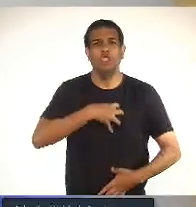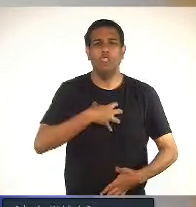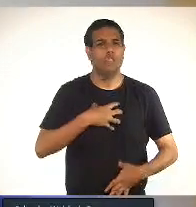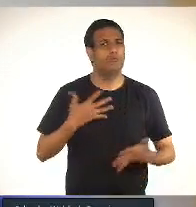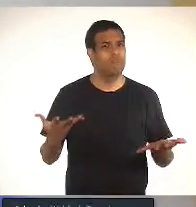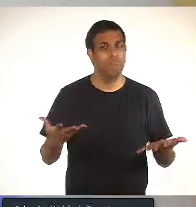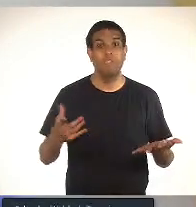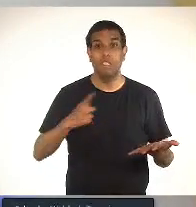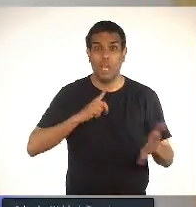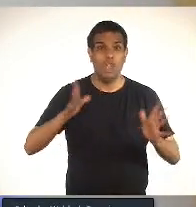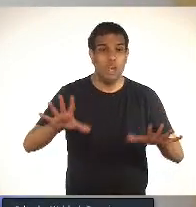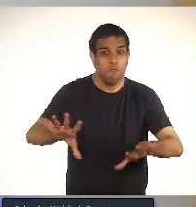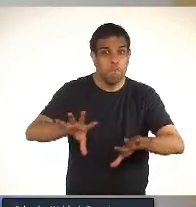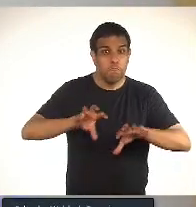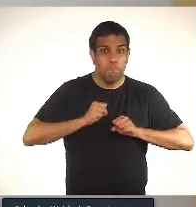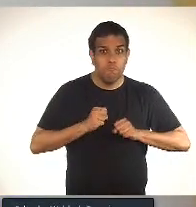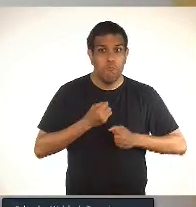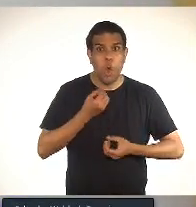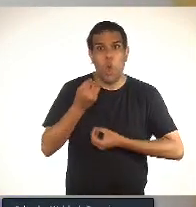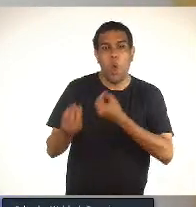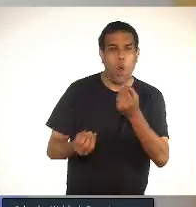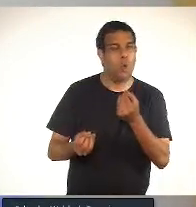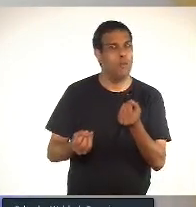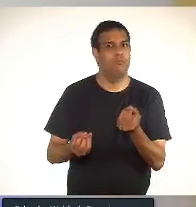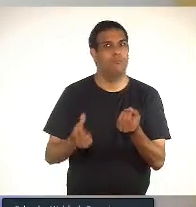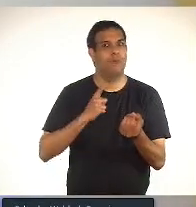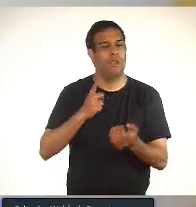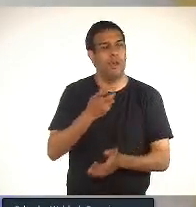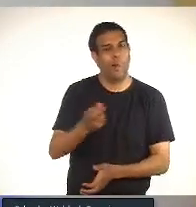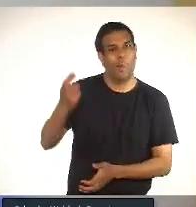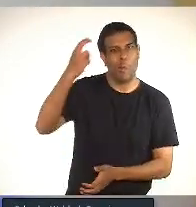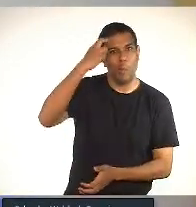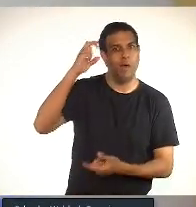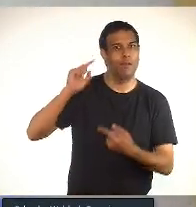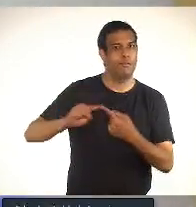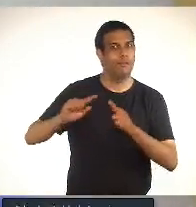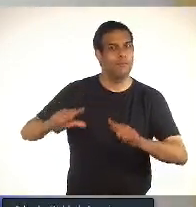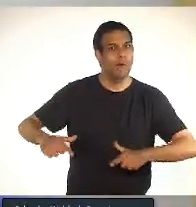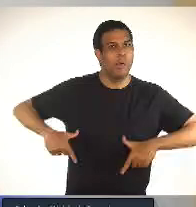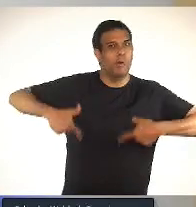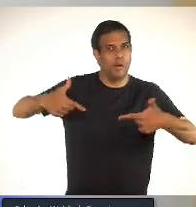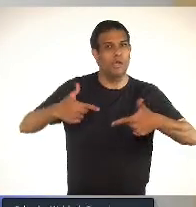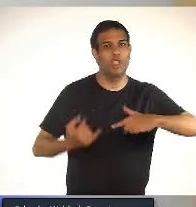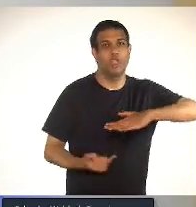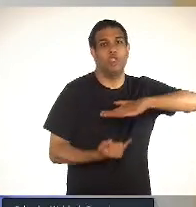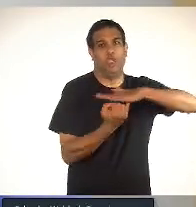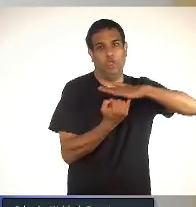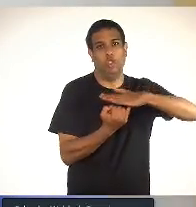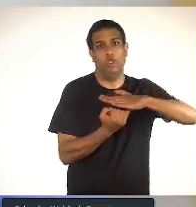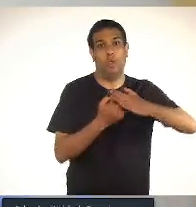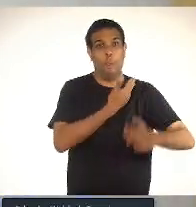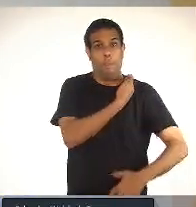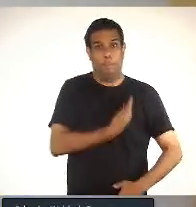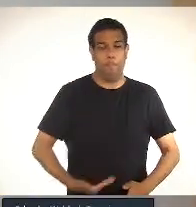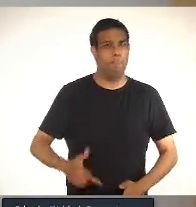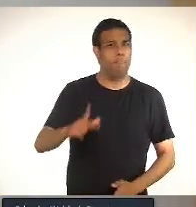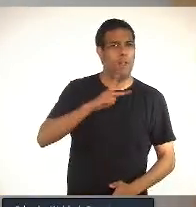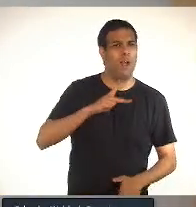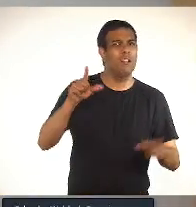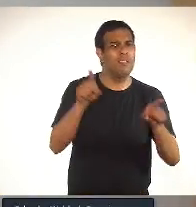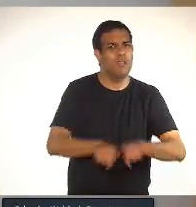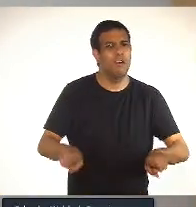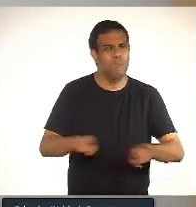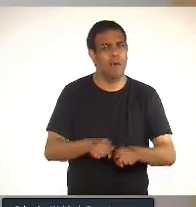está, incorporado na lógica, na cultura e no funcionamento de instituições públicas e privadas,